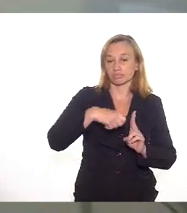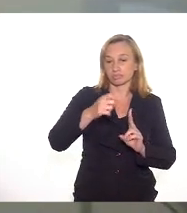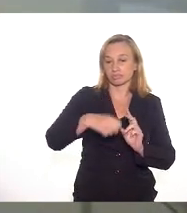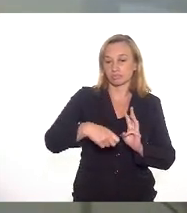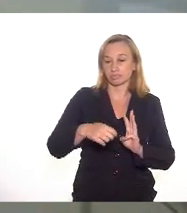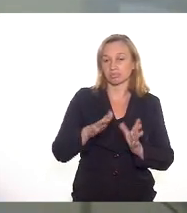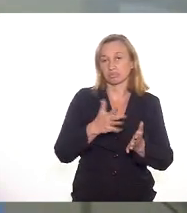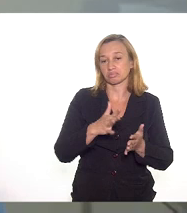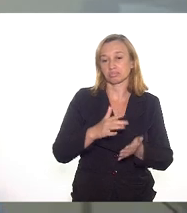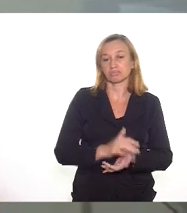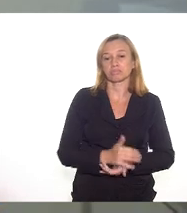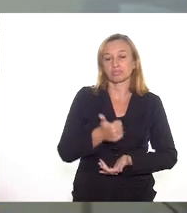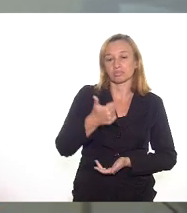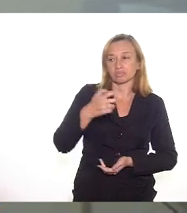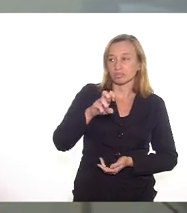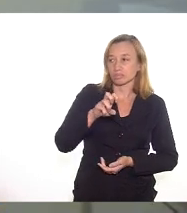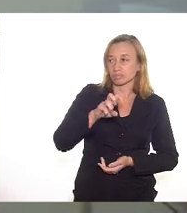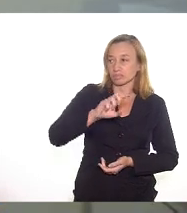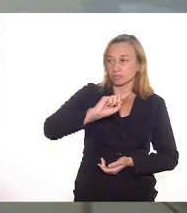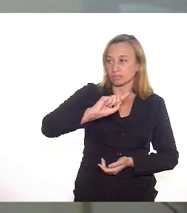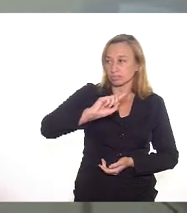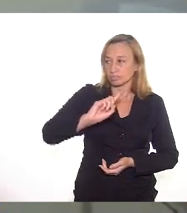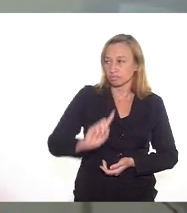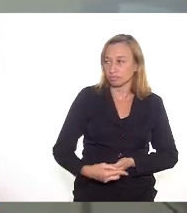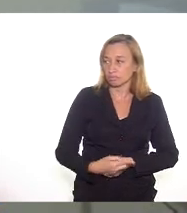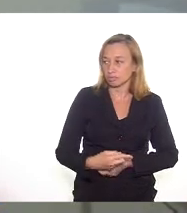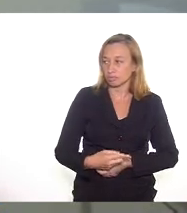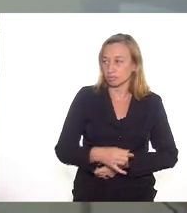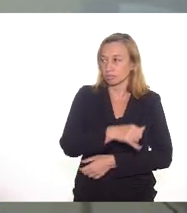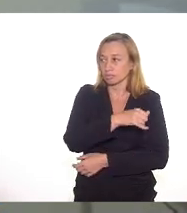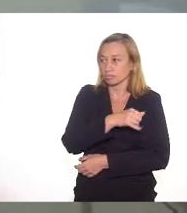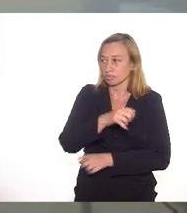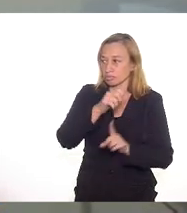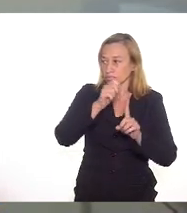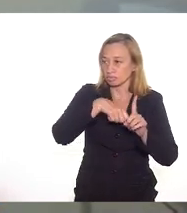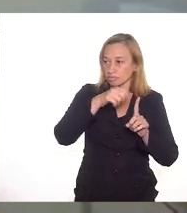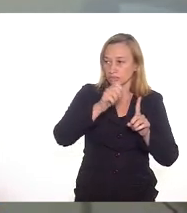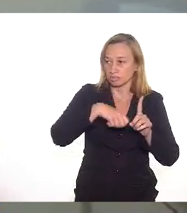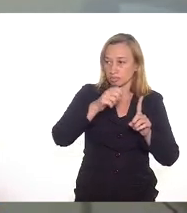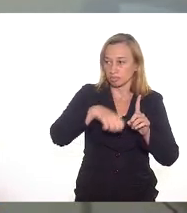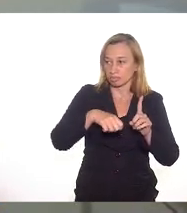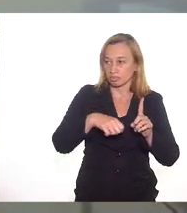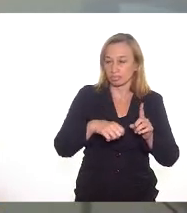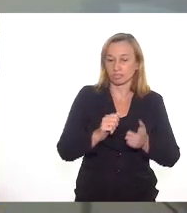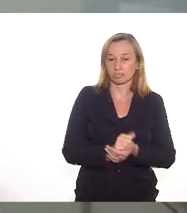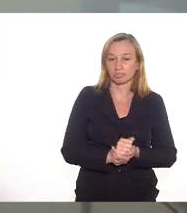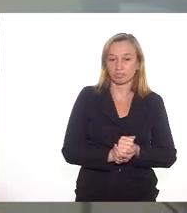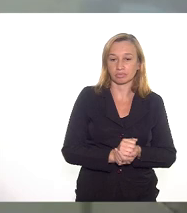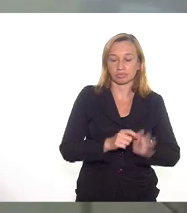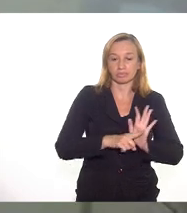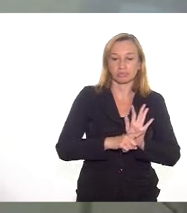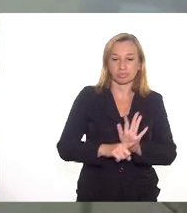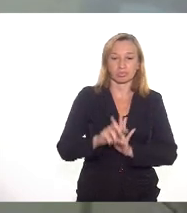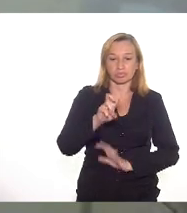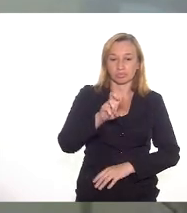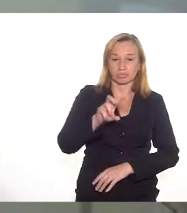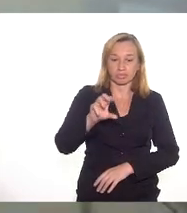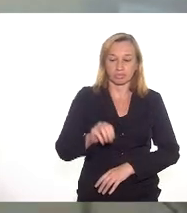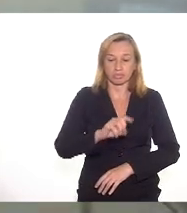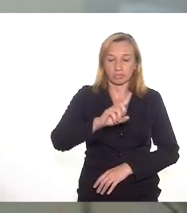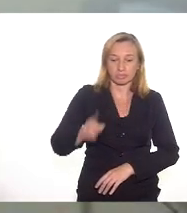apenas 15 milhões por mês, para atender 50 mil